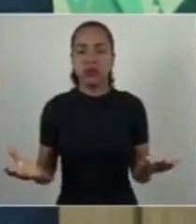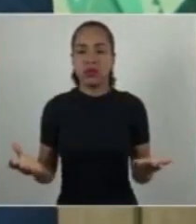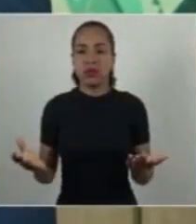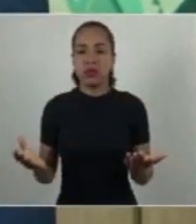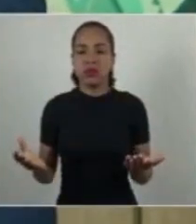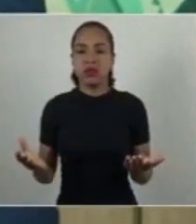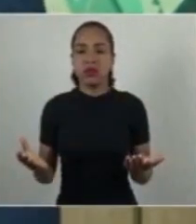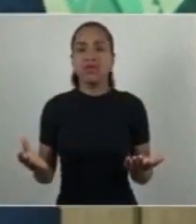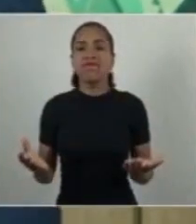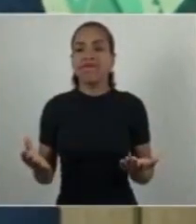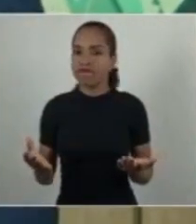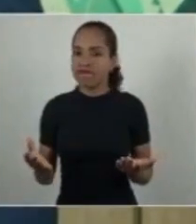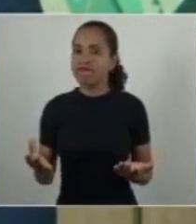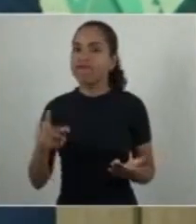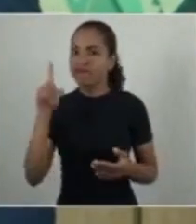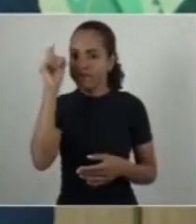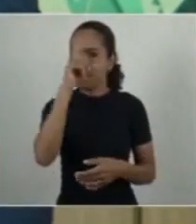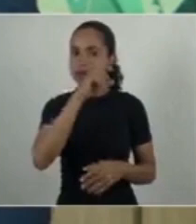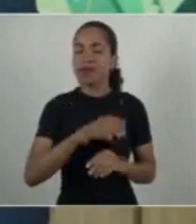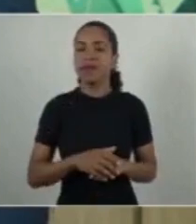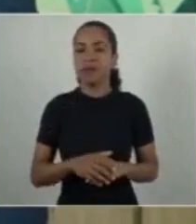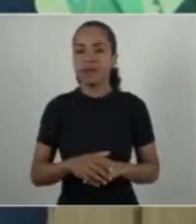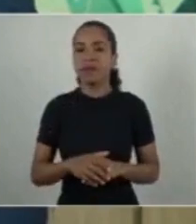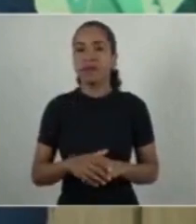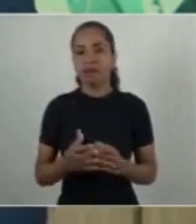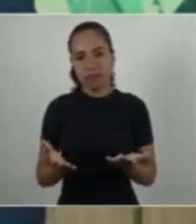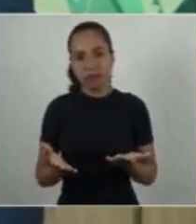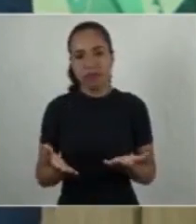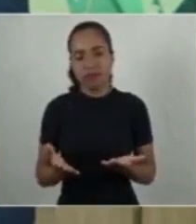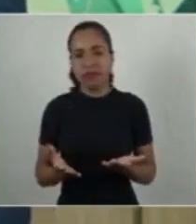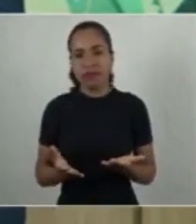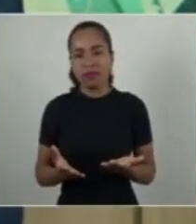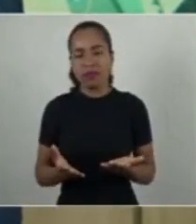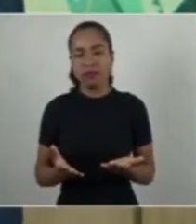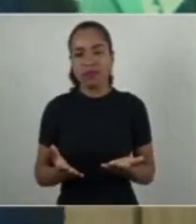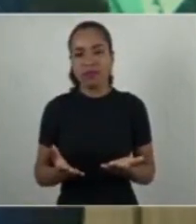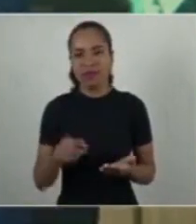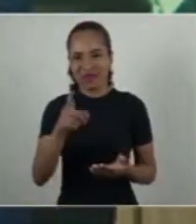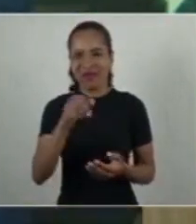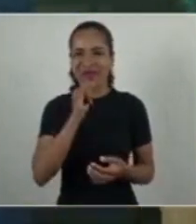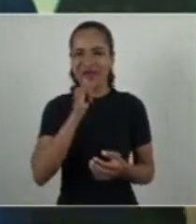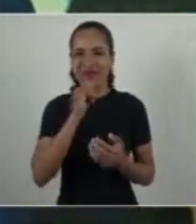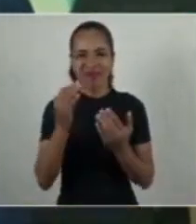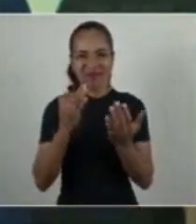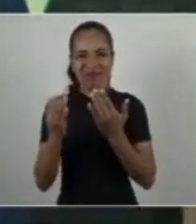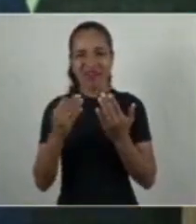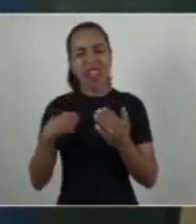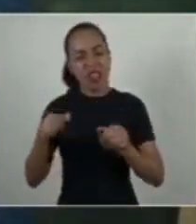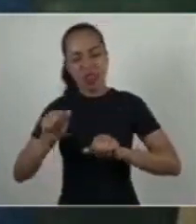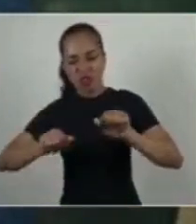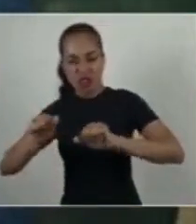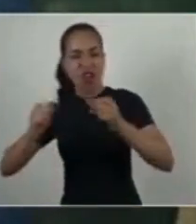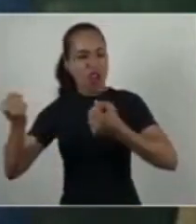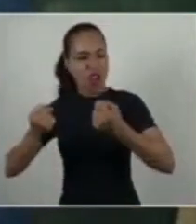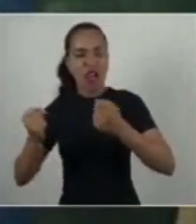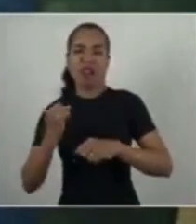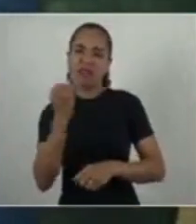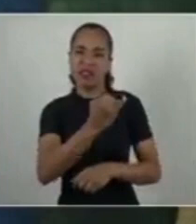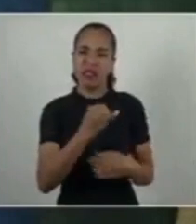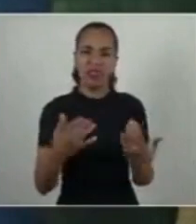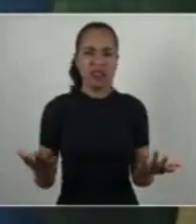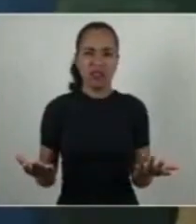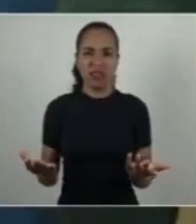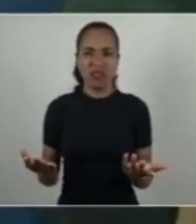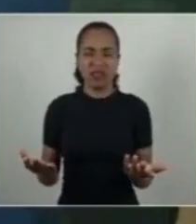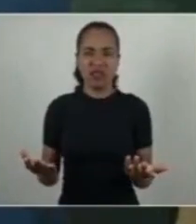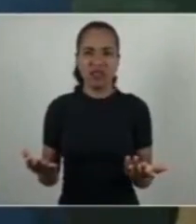que nós chegamos Presidente Então o senhor usou um exemplo aí de querer lavar o carro a gente precisa pedir para sanu não espante não isso acontecer